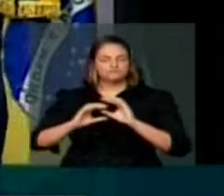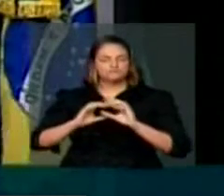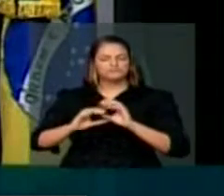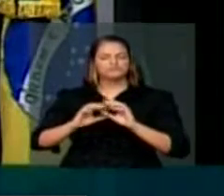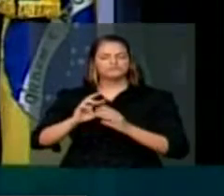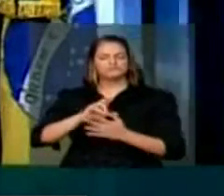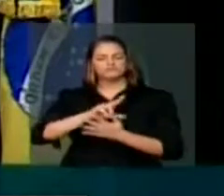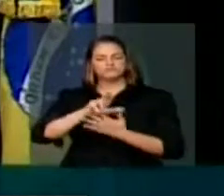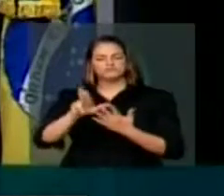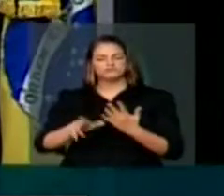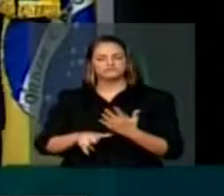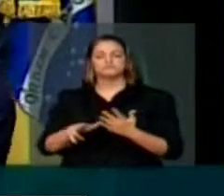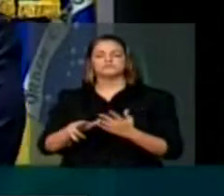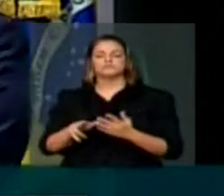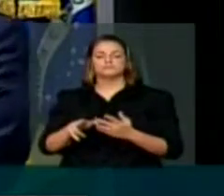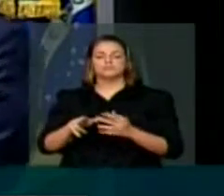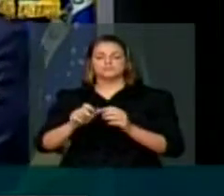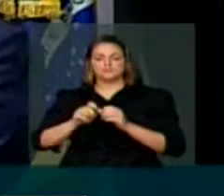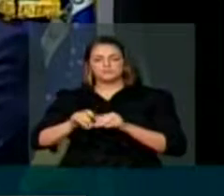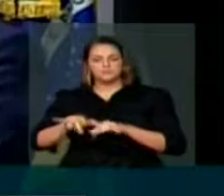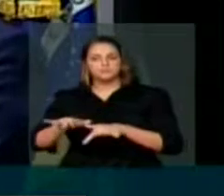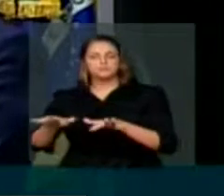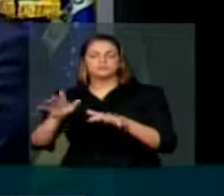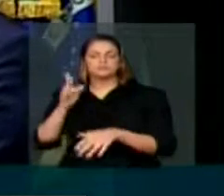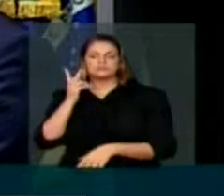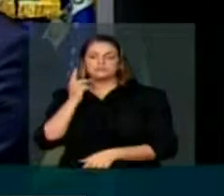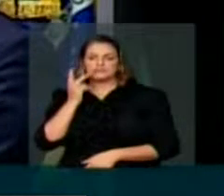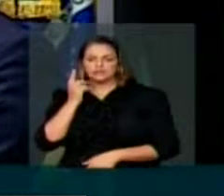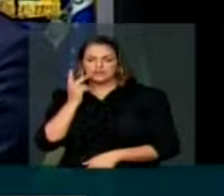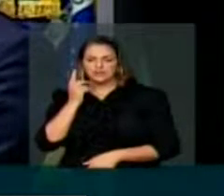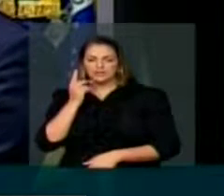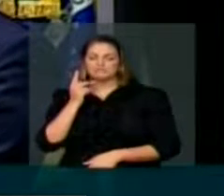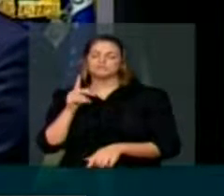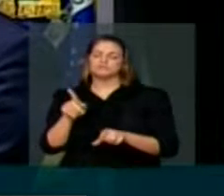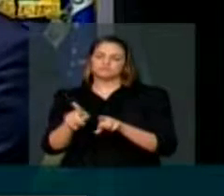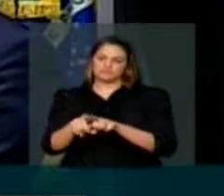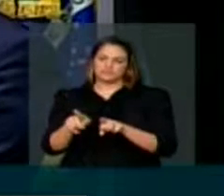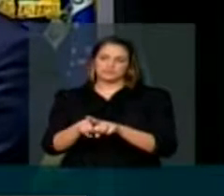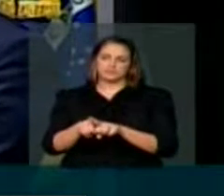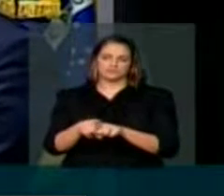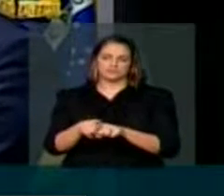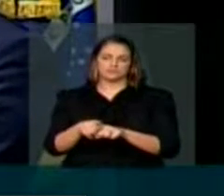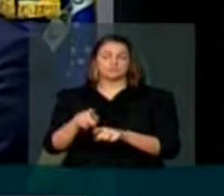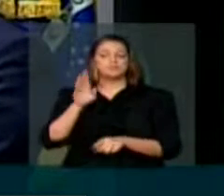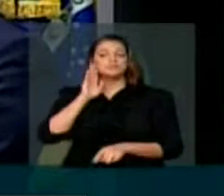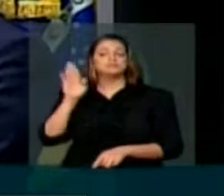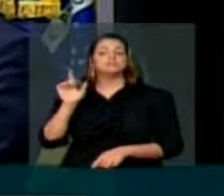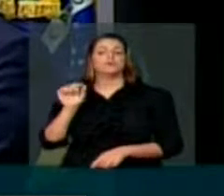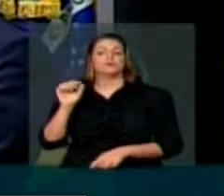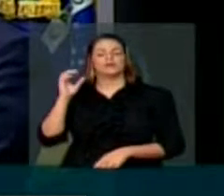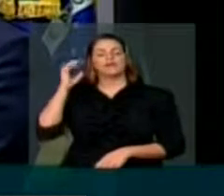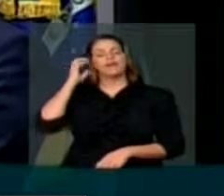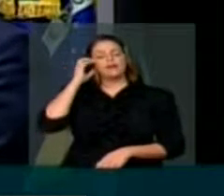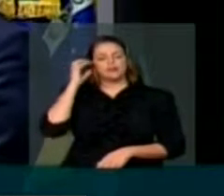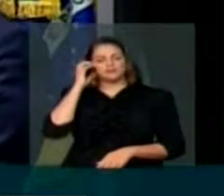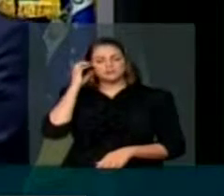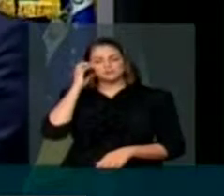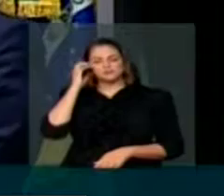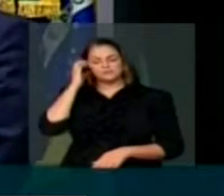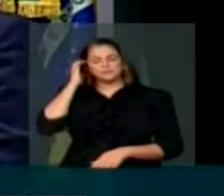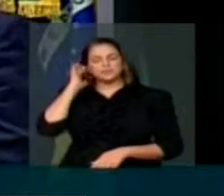para presidir a mesa, também diretora Lívia Guimarães, ao presidente da Assembleia